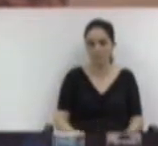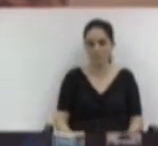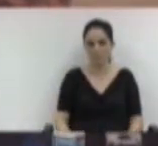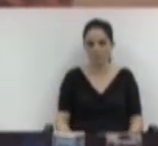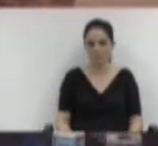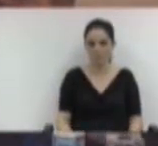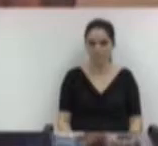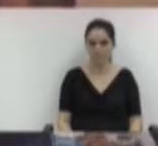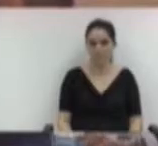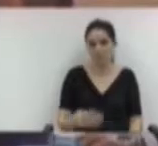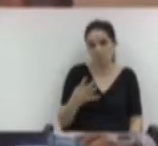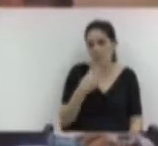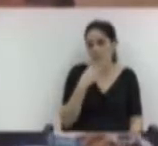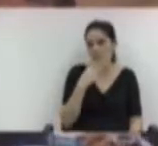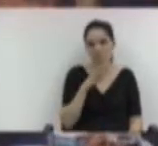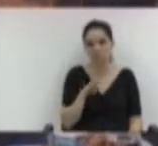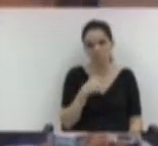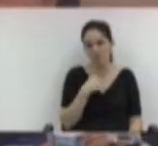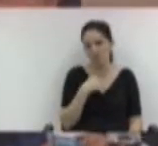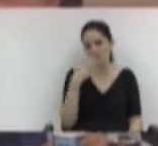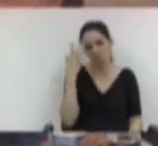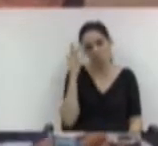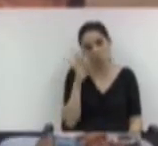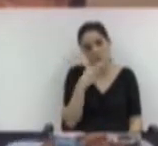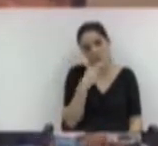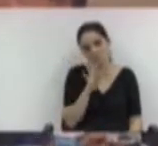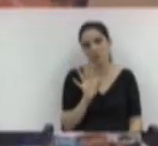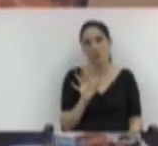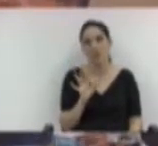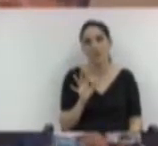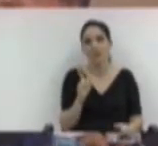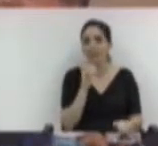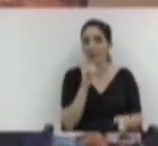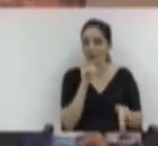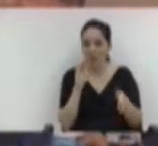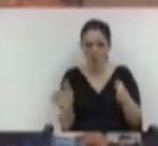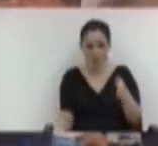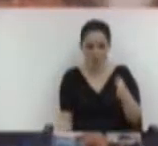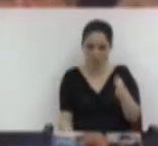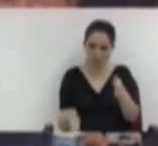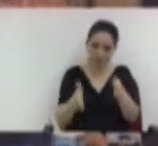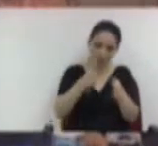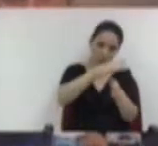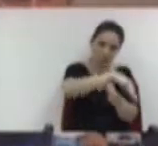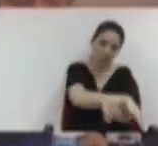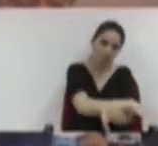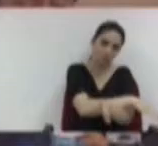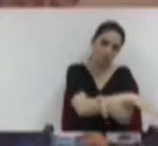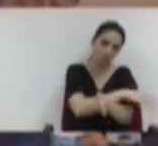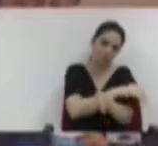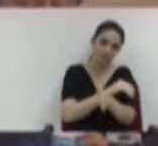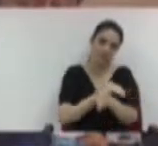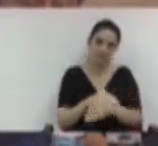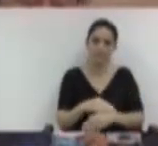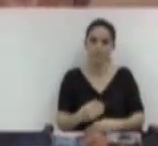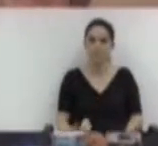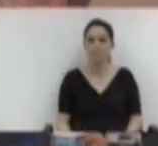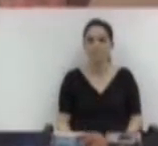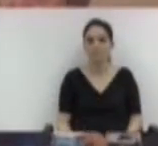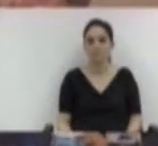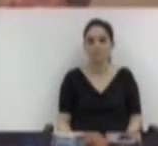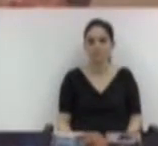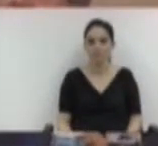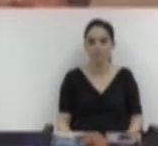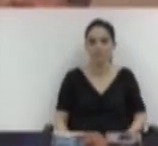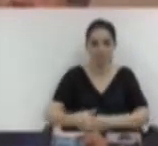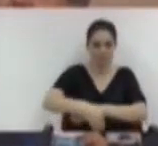não sei quem não conhece, precisa ir lá ver como que é. A água passa por cima, tinha lá uma perua Kombi, posso falar assim?